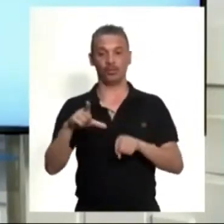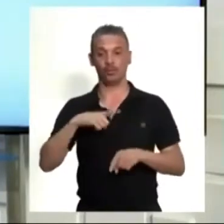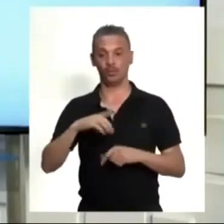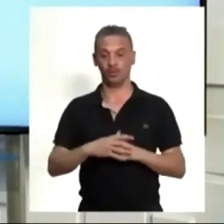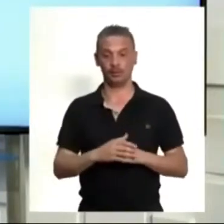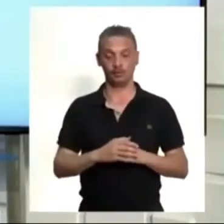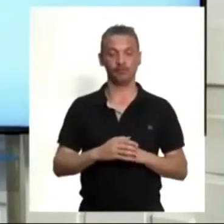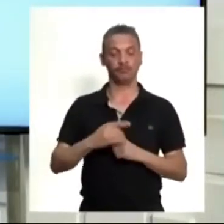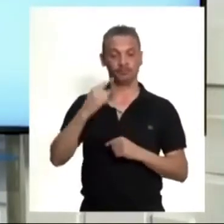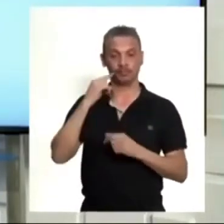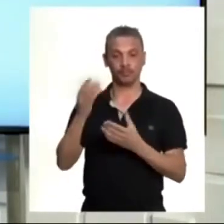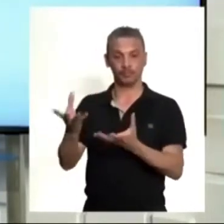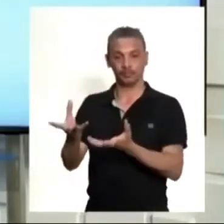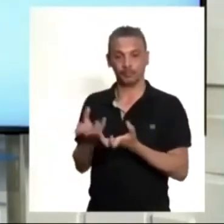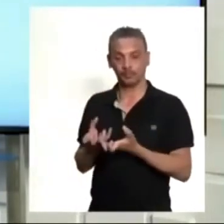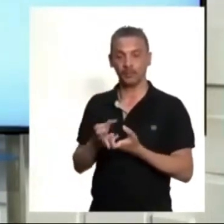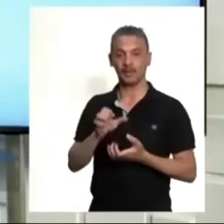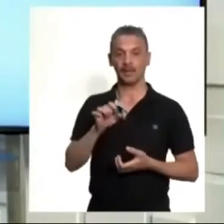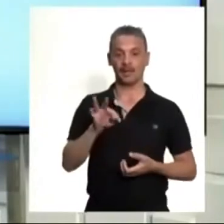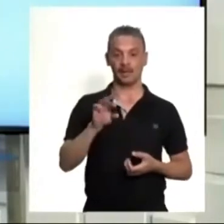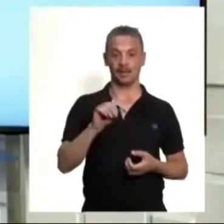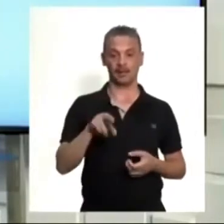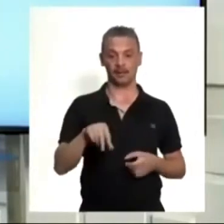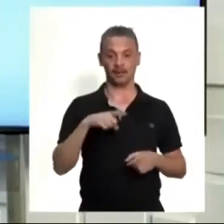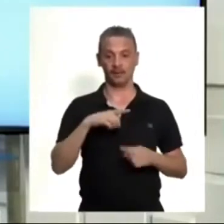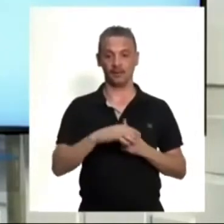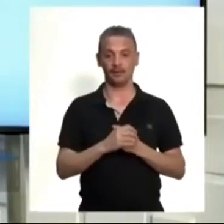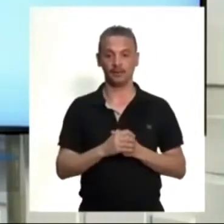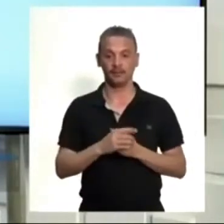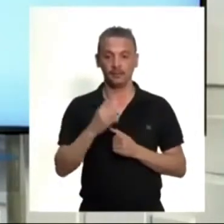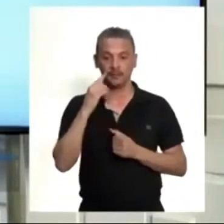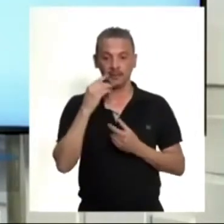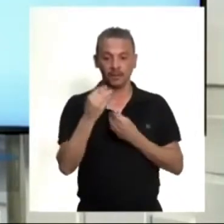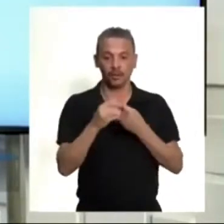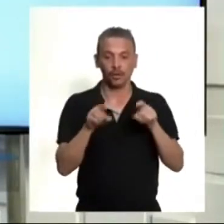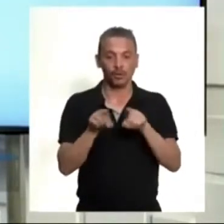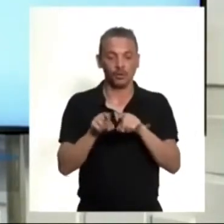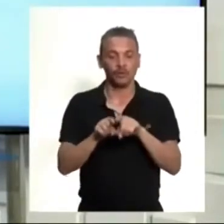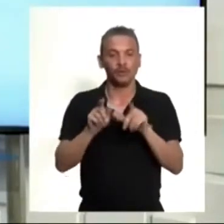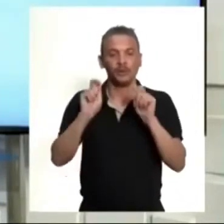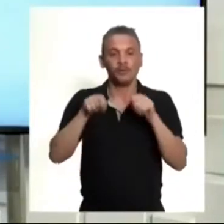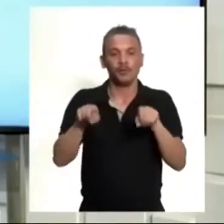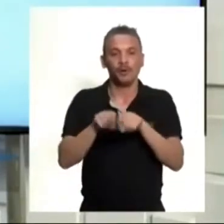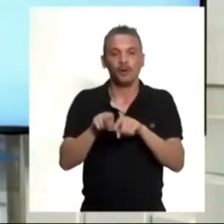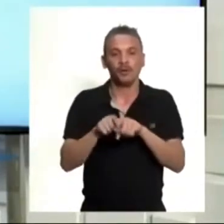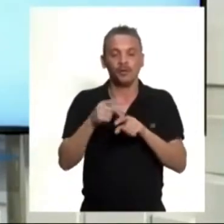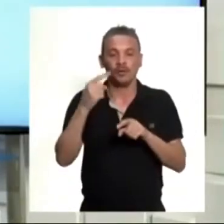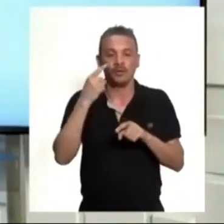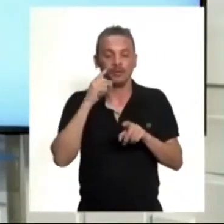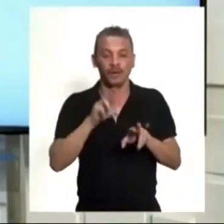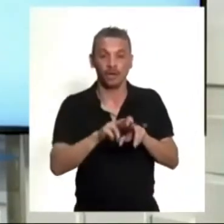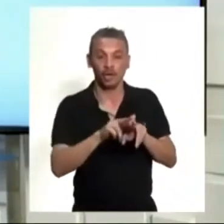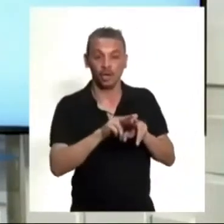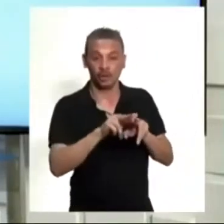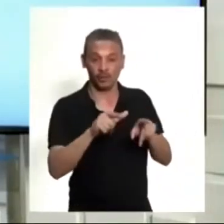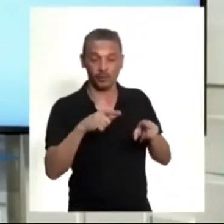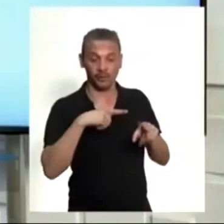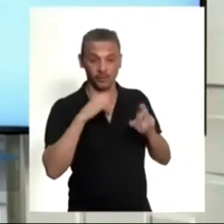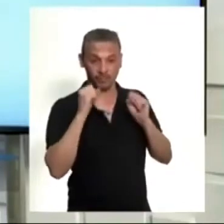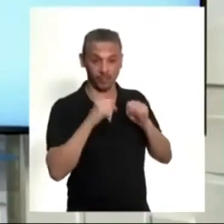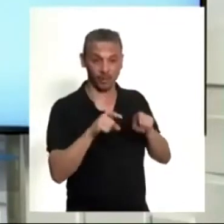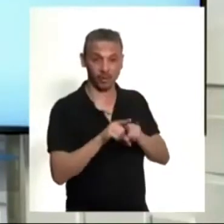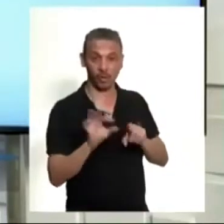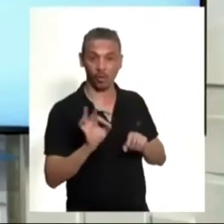reduzir, ele vai receber elétrons. Certo. Agora com esses dois potenciais, será que tem como a gente calcular essa diferença de potencial da pilha, que a gente